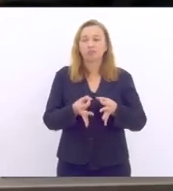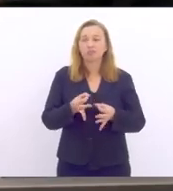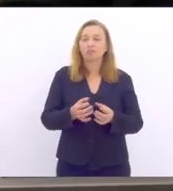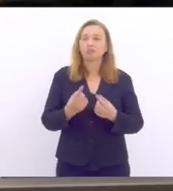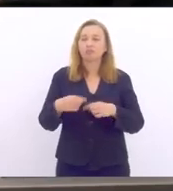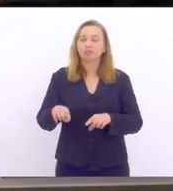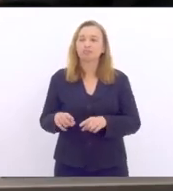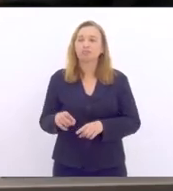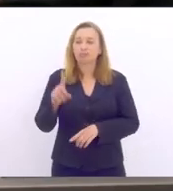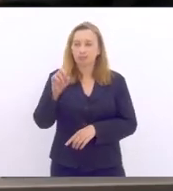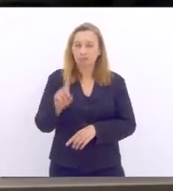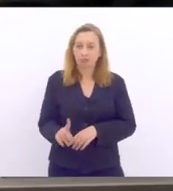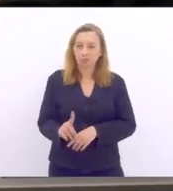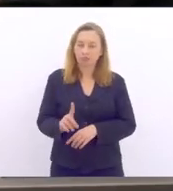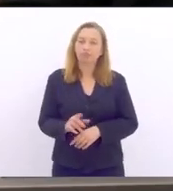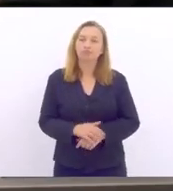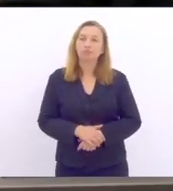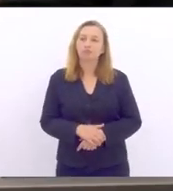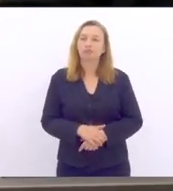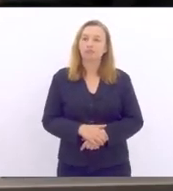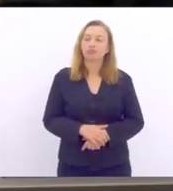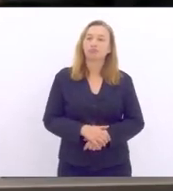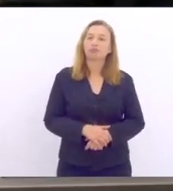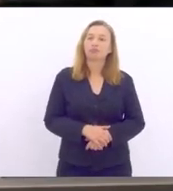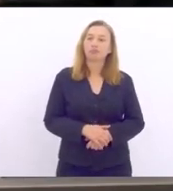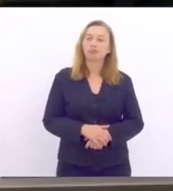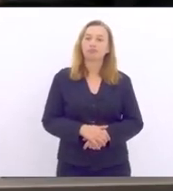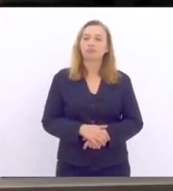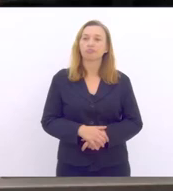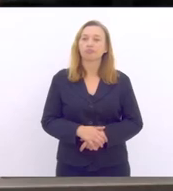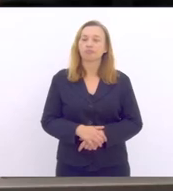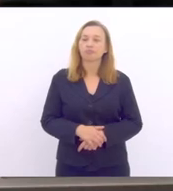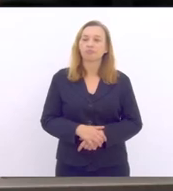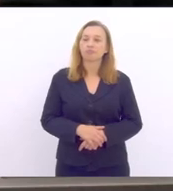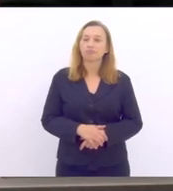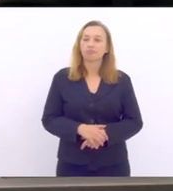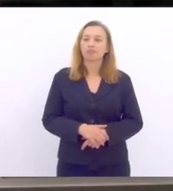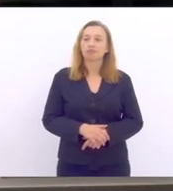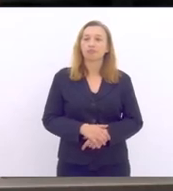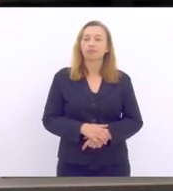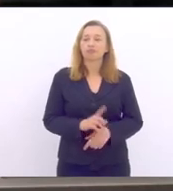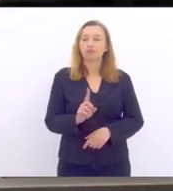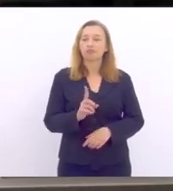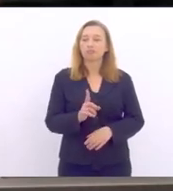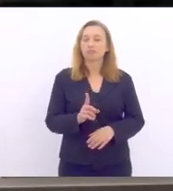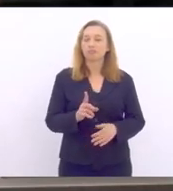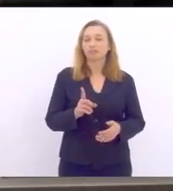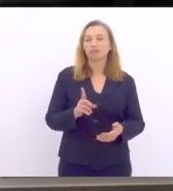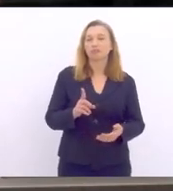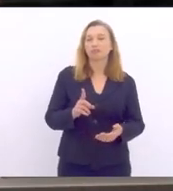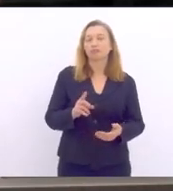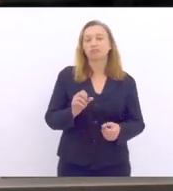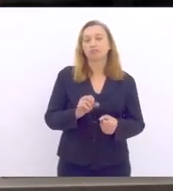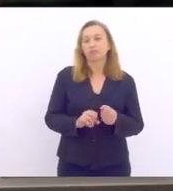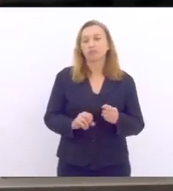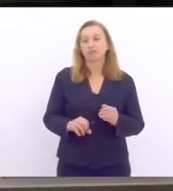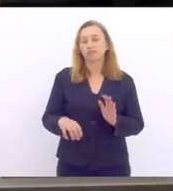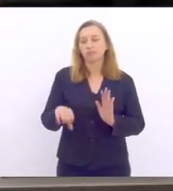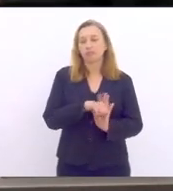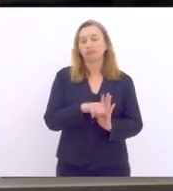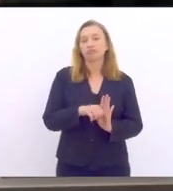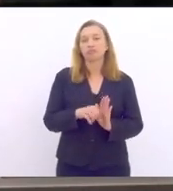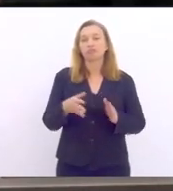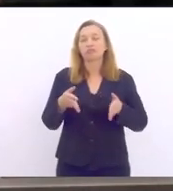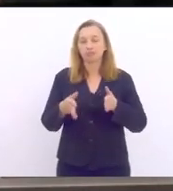direito punitivo, que prevê sanções àqueles que não são os infratores. Eu acho que esse é um ponto que foi muito